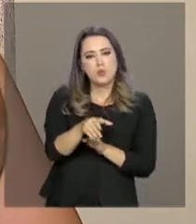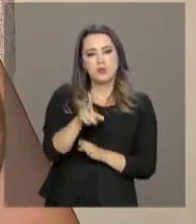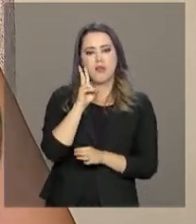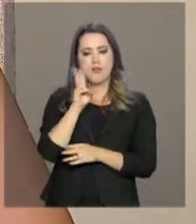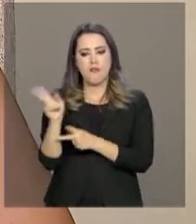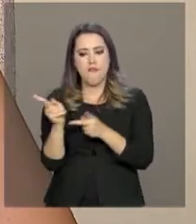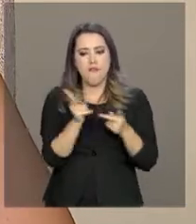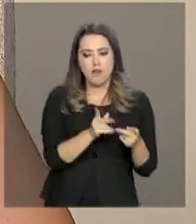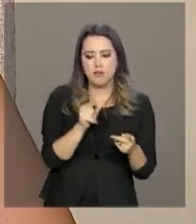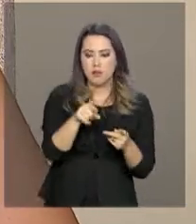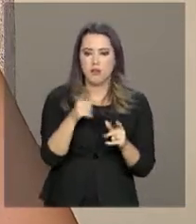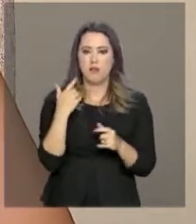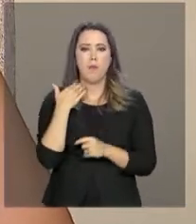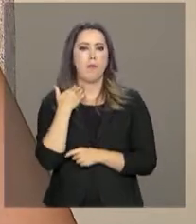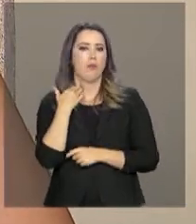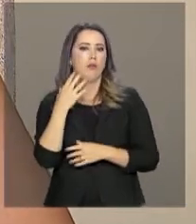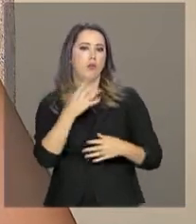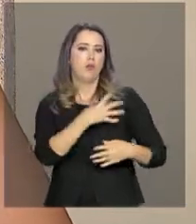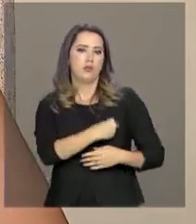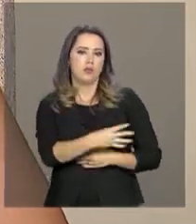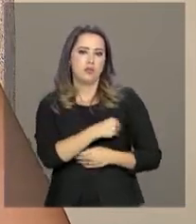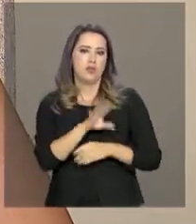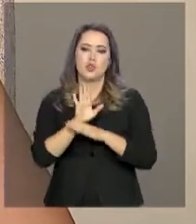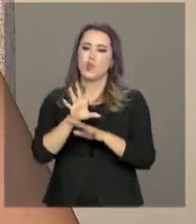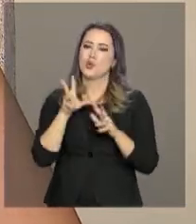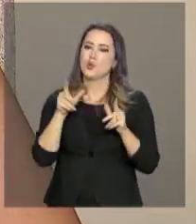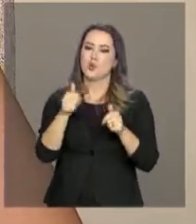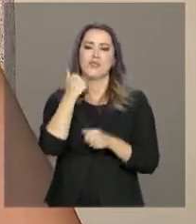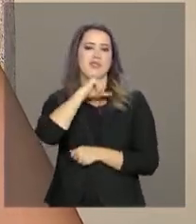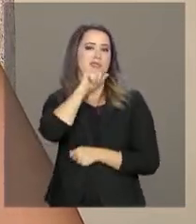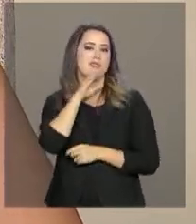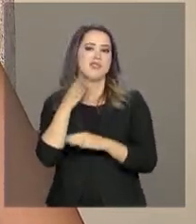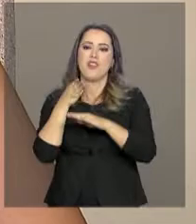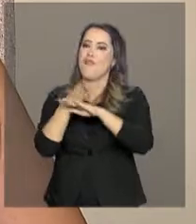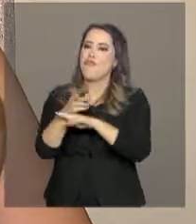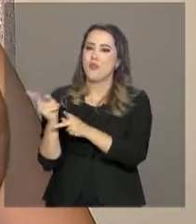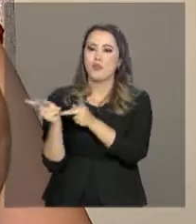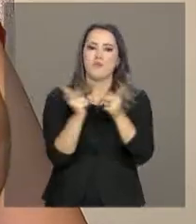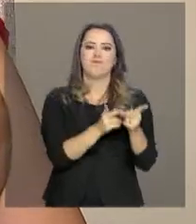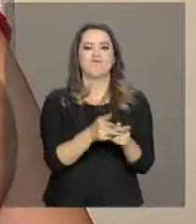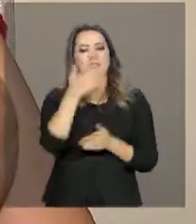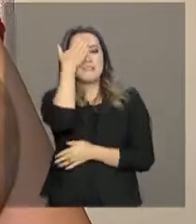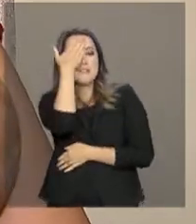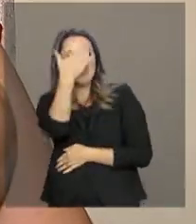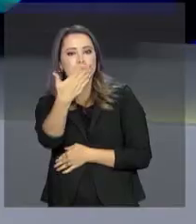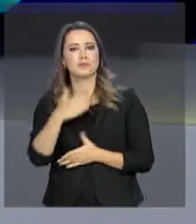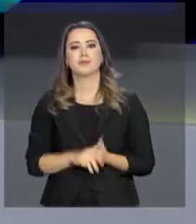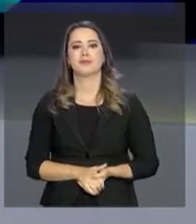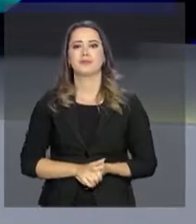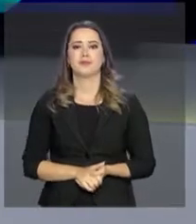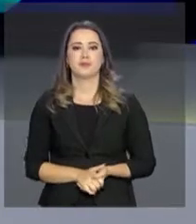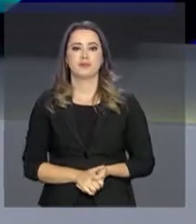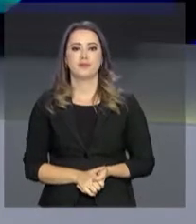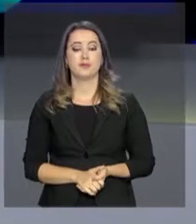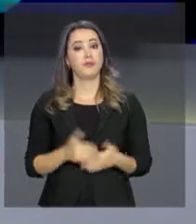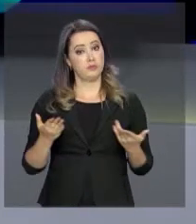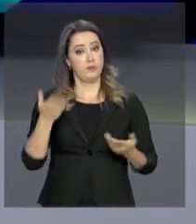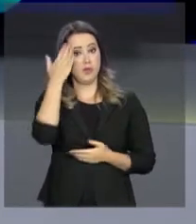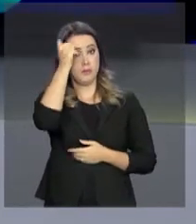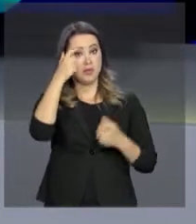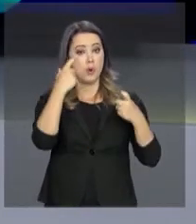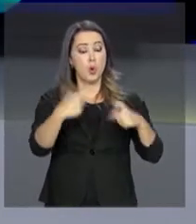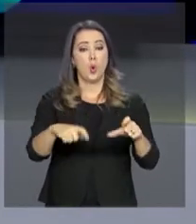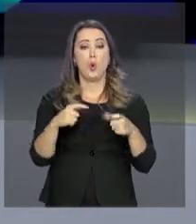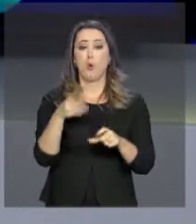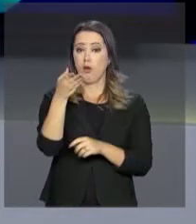o agendamento no banco de leite que ajuda bastante todas as mães que eu conheço que foram assim agradeceram demais pra saber onde